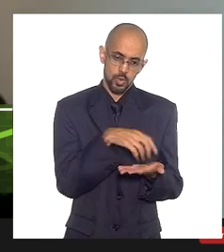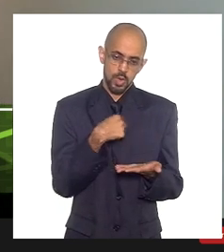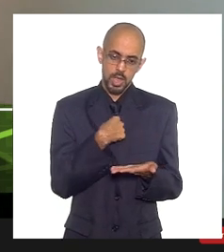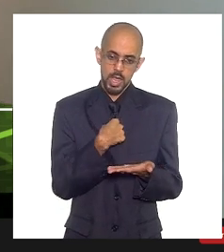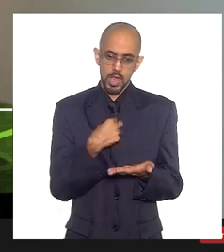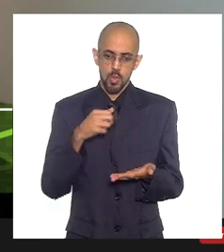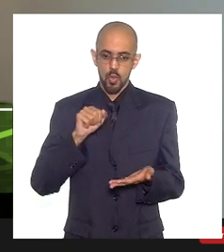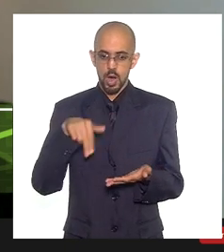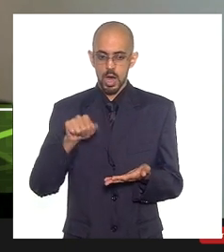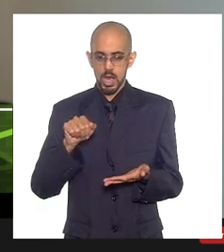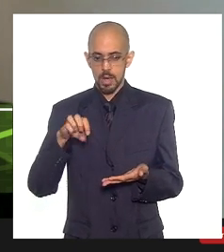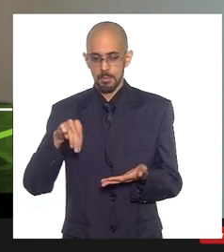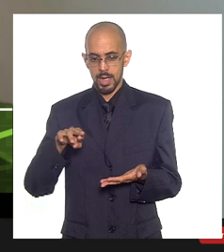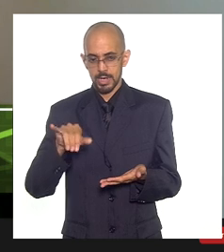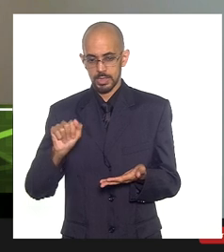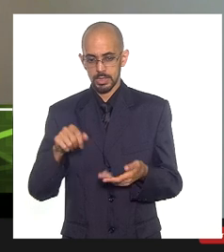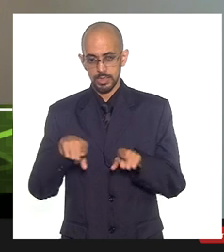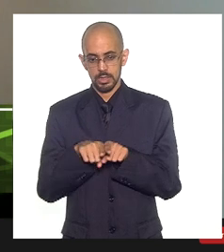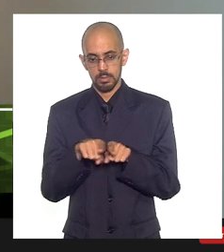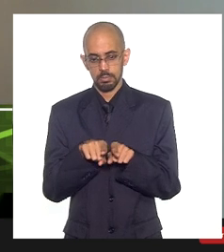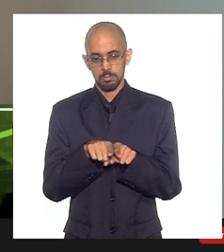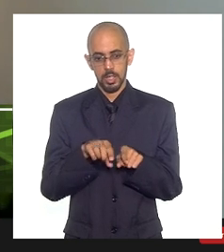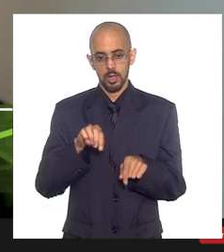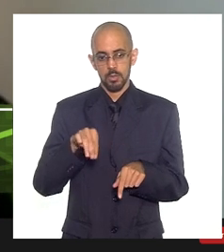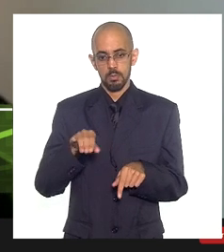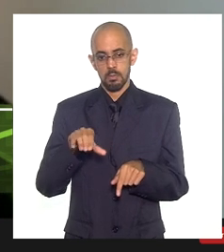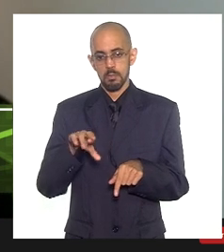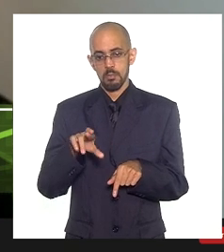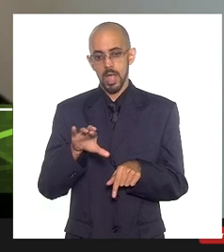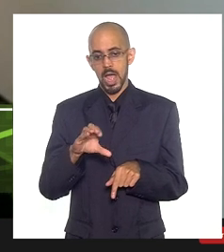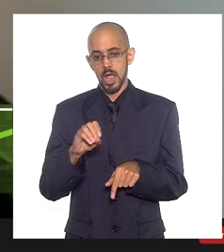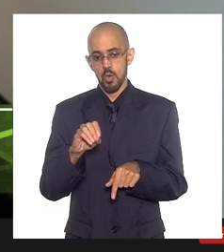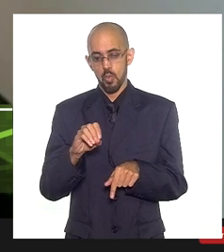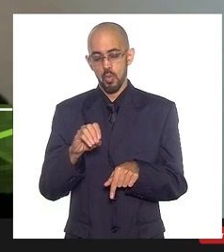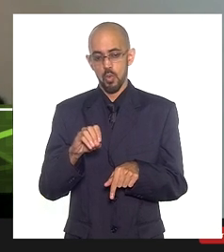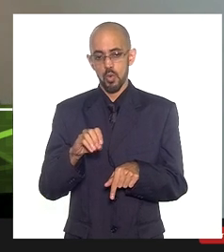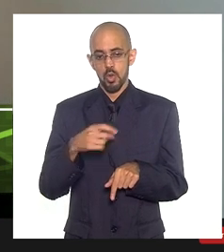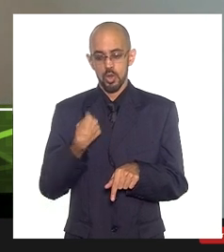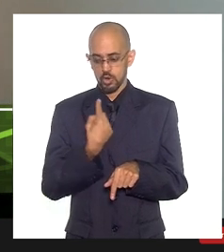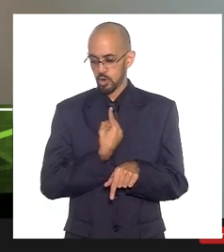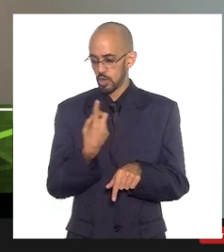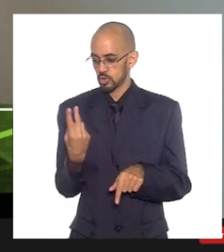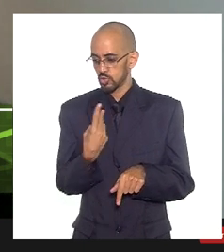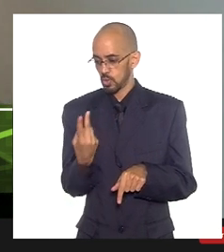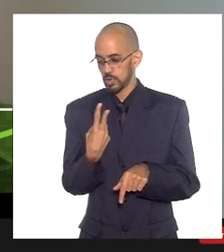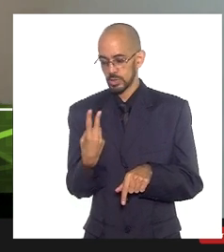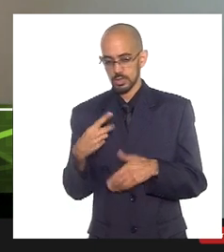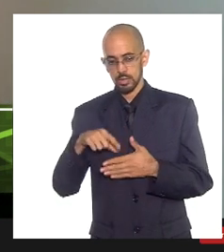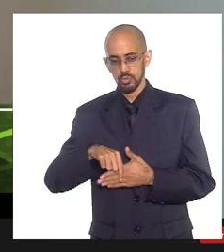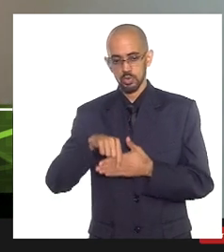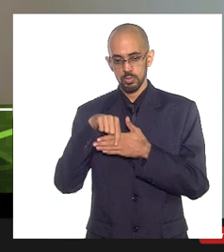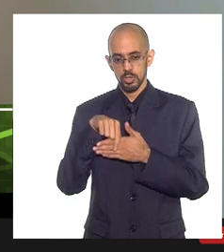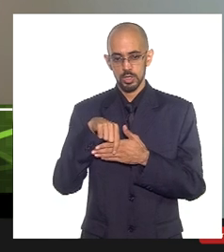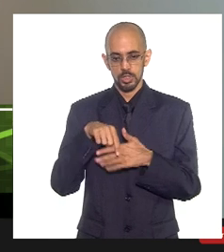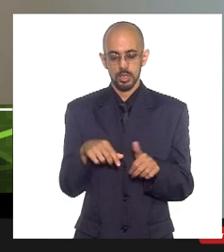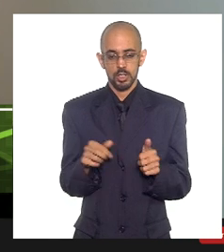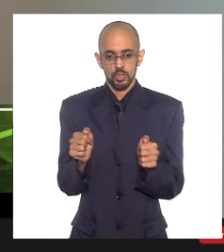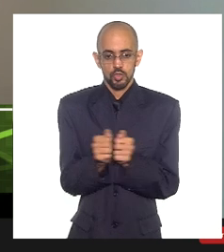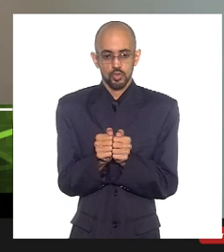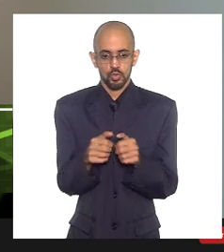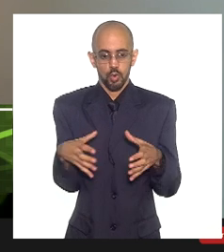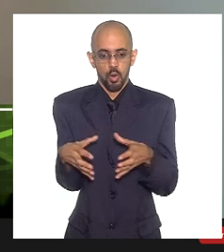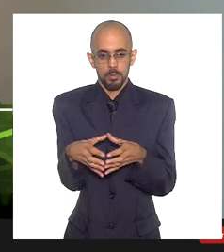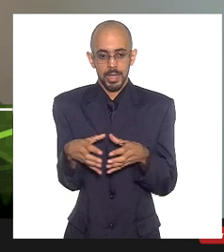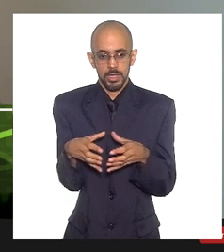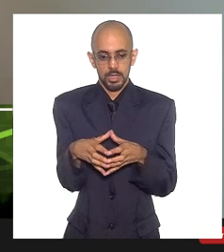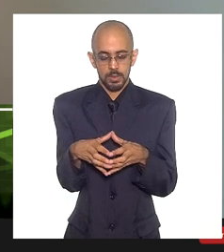Maria e o Marco Antônio que está aqui comigo nós estamos à frente dessa coordenadoria junto com uma equipe voltada então a gente